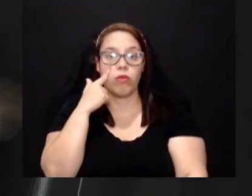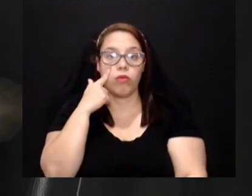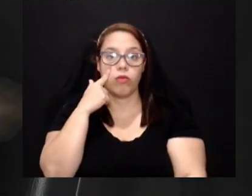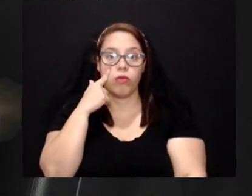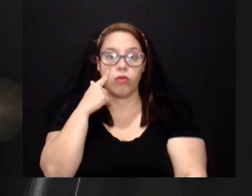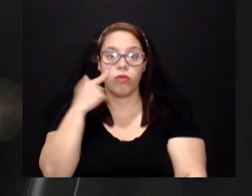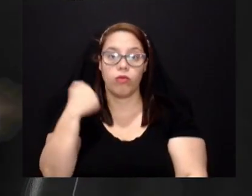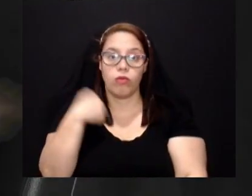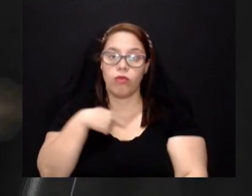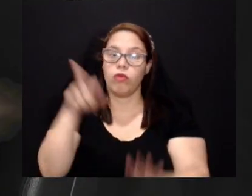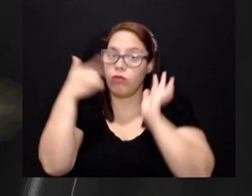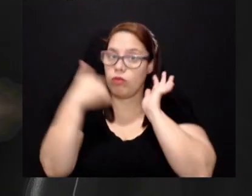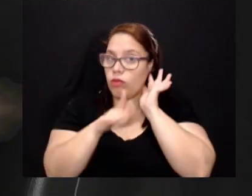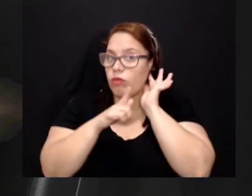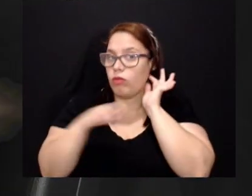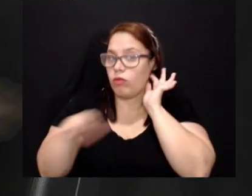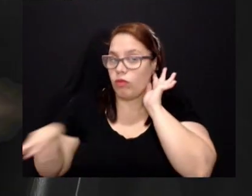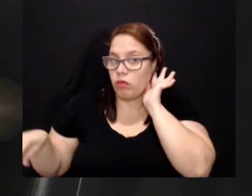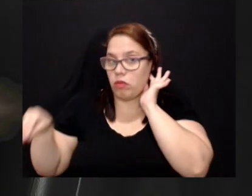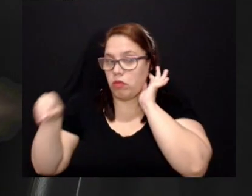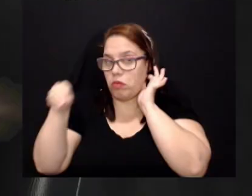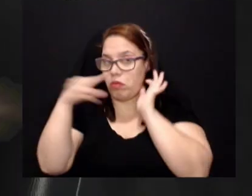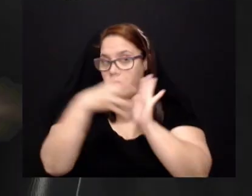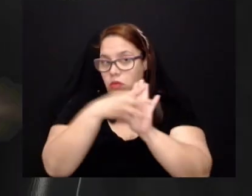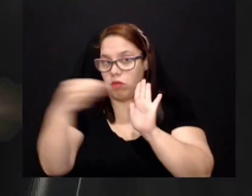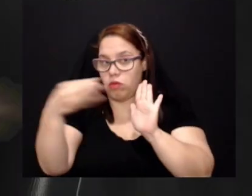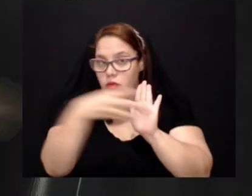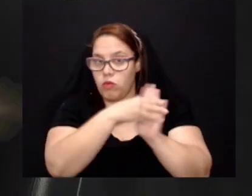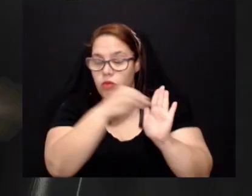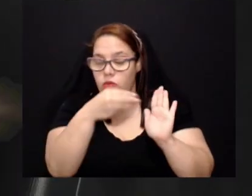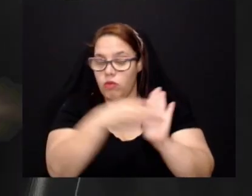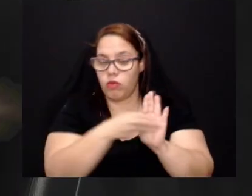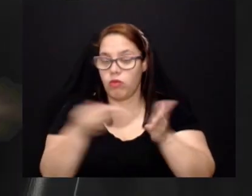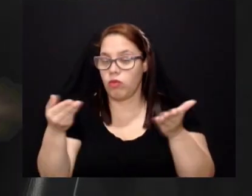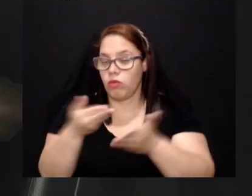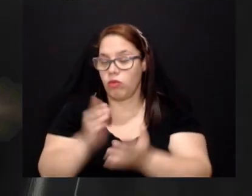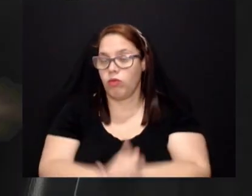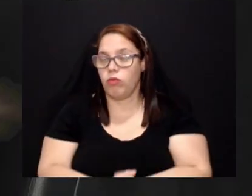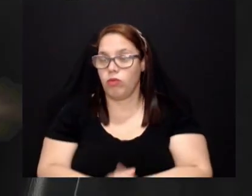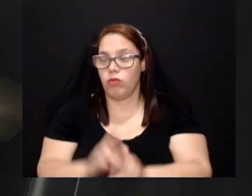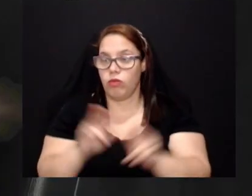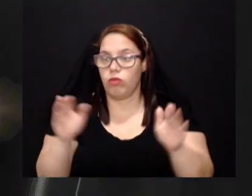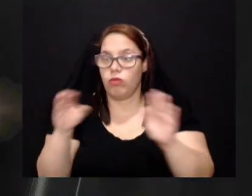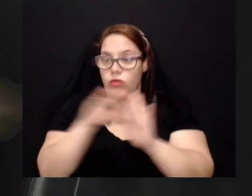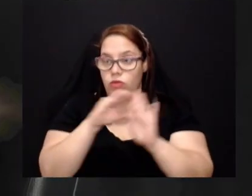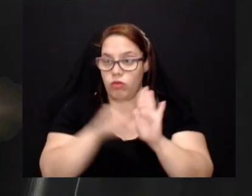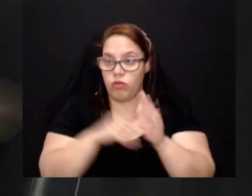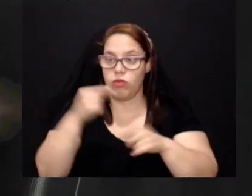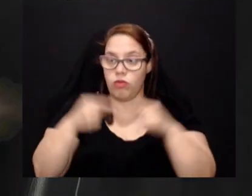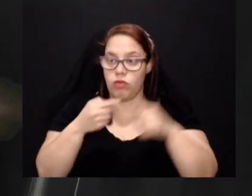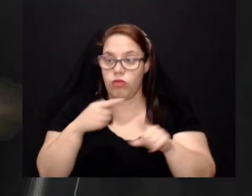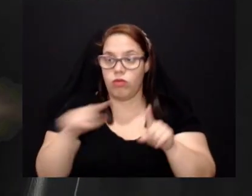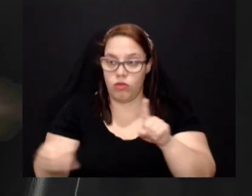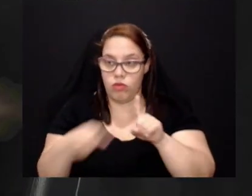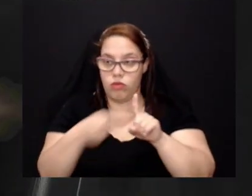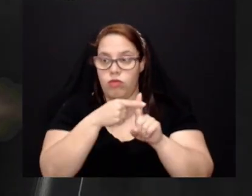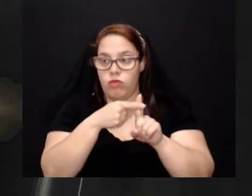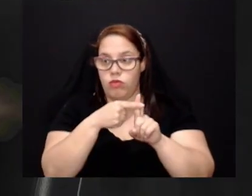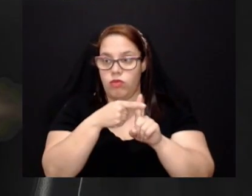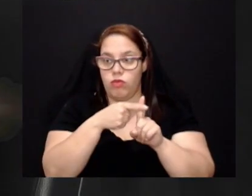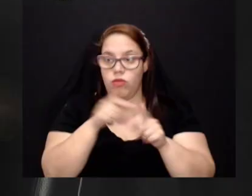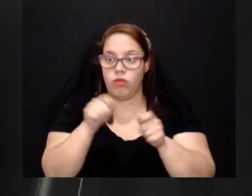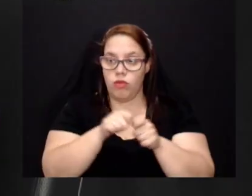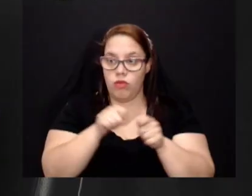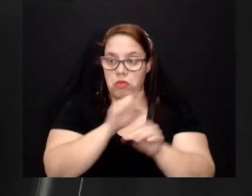você vai levar gente com você. E hoje a gente tem uma série de programas, de políticas afirmativas que fazem isso